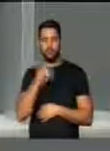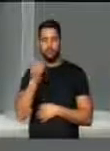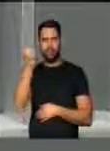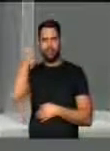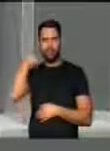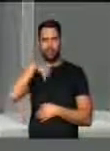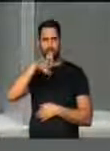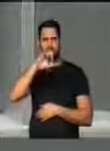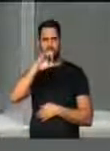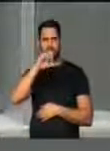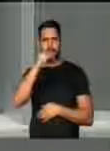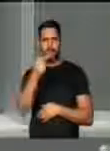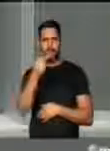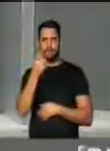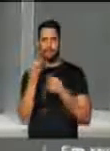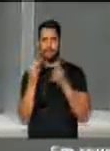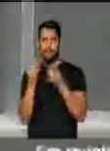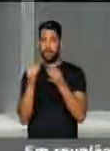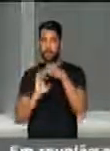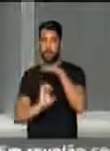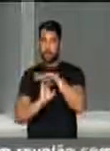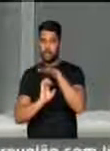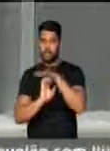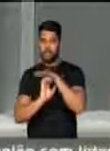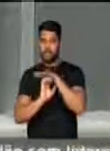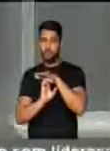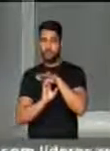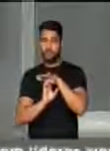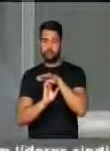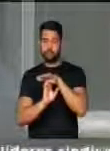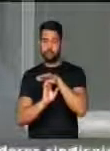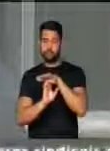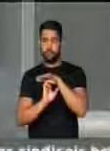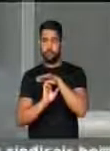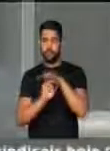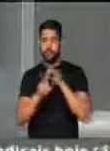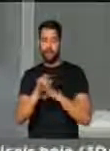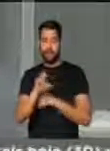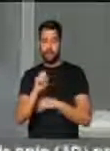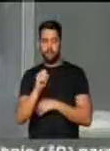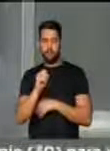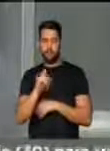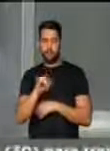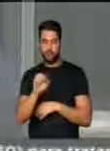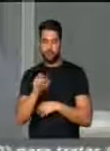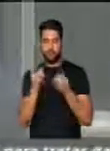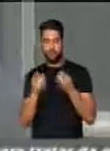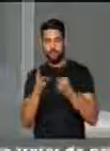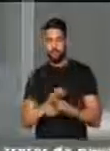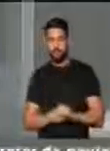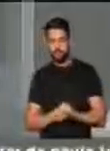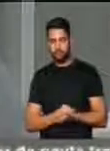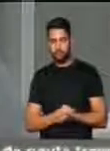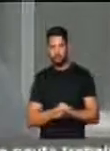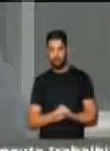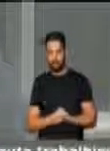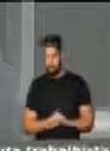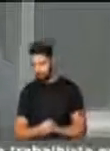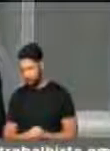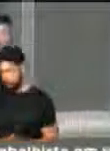lá em 97, quando ela foi vendida pelos tucanos, a Vale do Rio Doce foi vendida